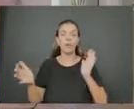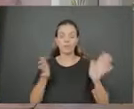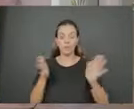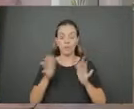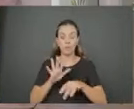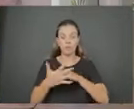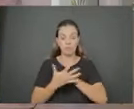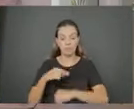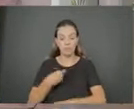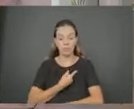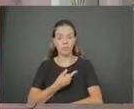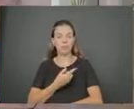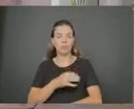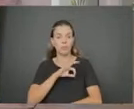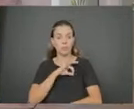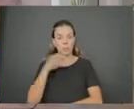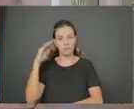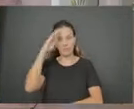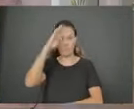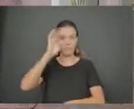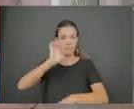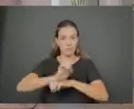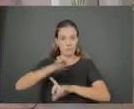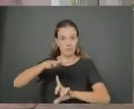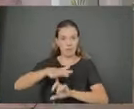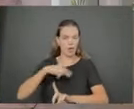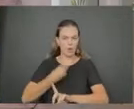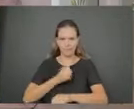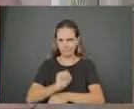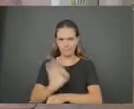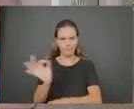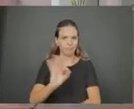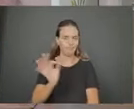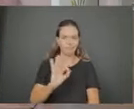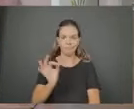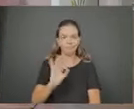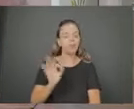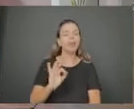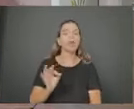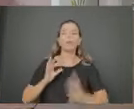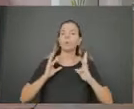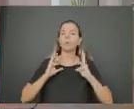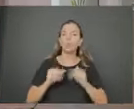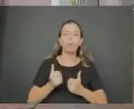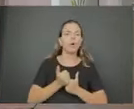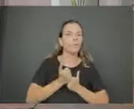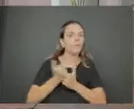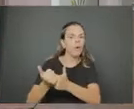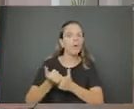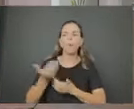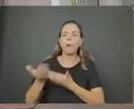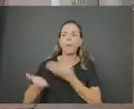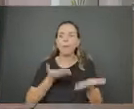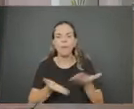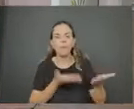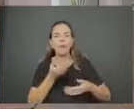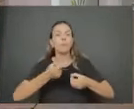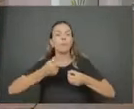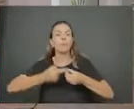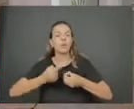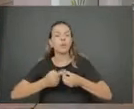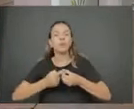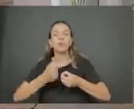não parou um minuto sequer, né? Então, foi todo o atendimento, todo o apoio aos municípios para fazer cumprir